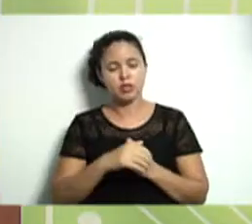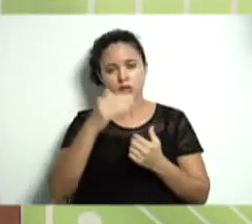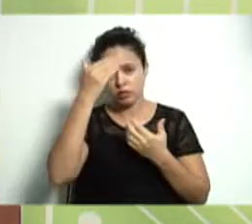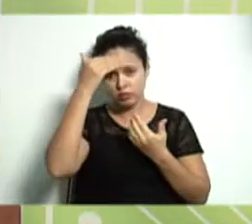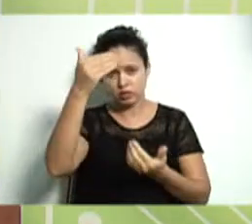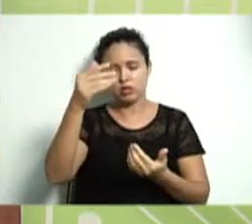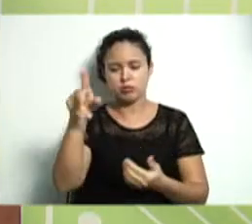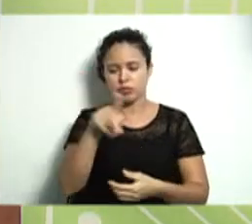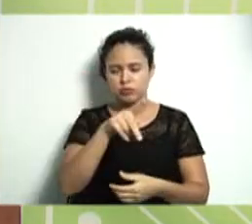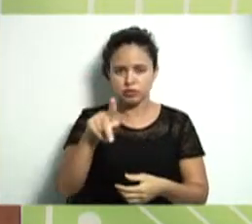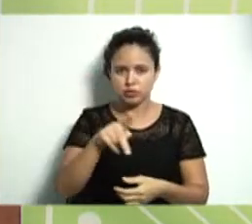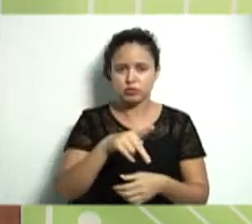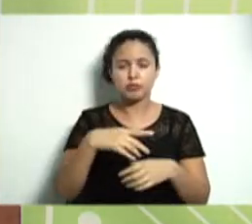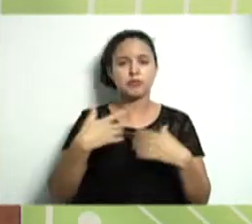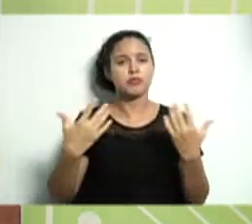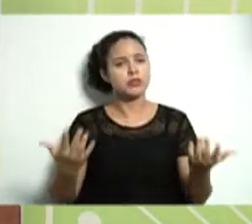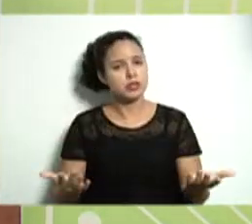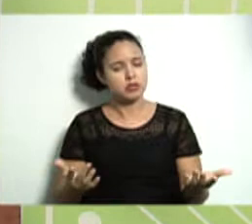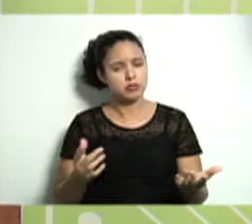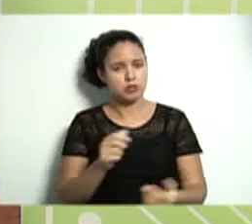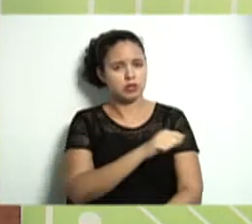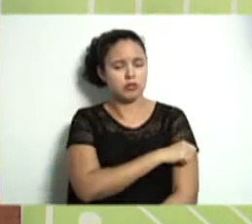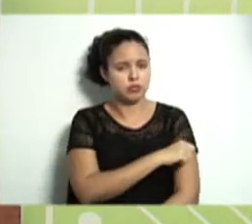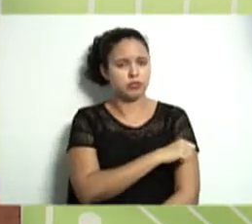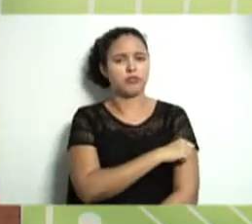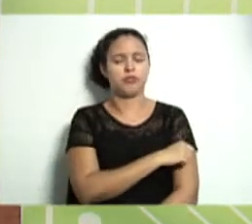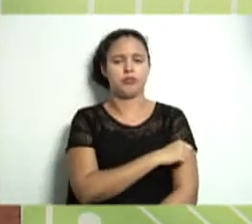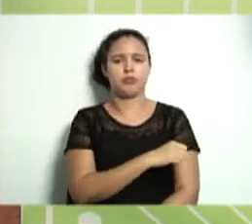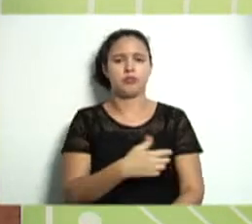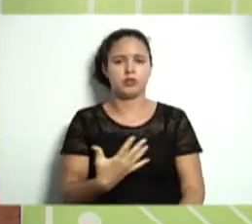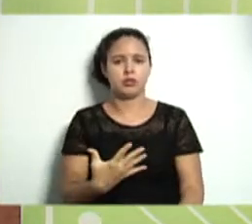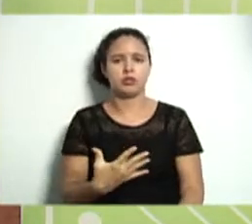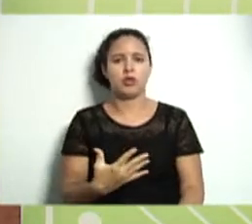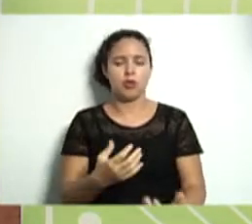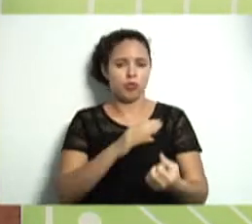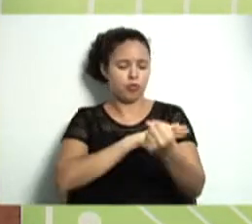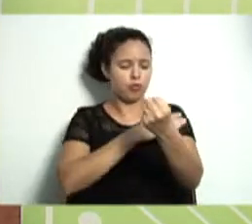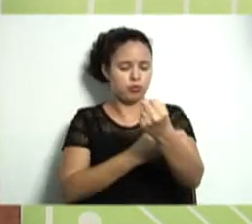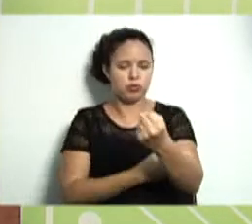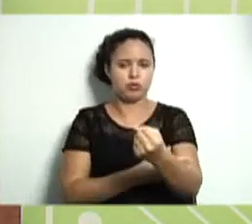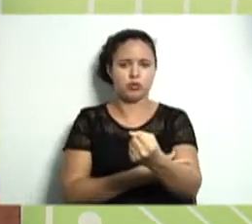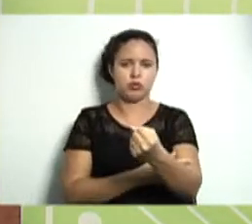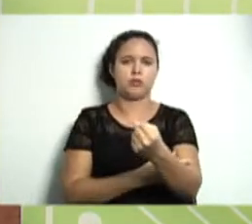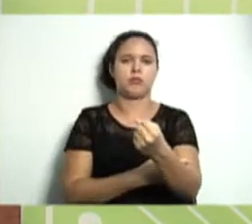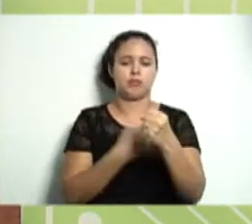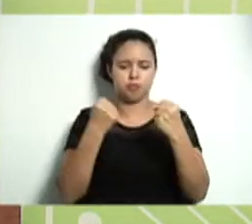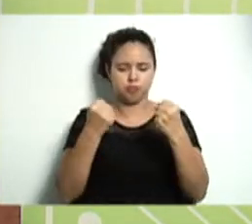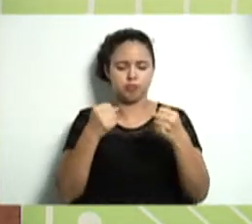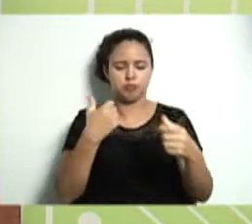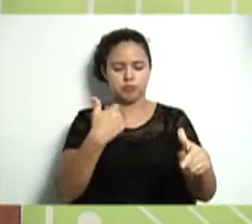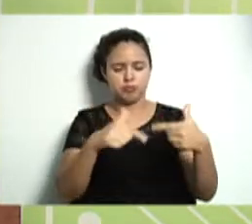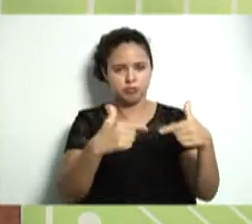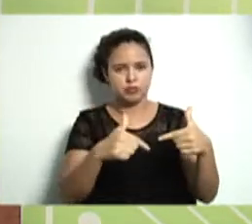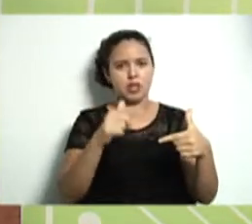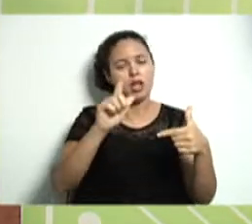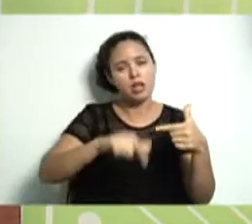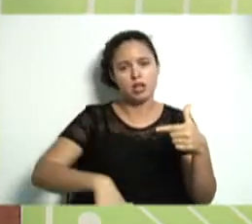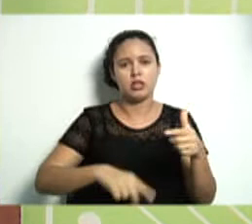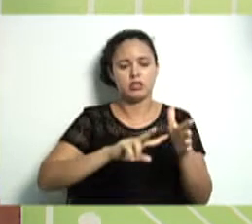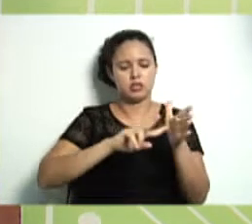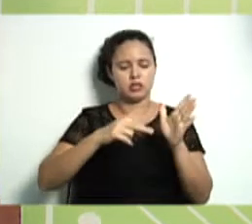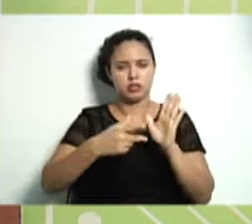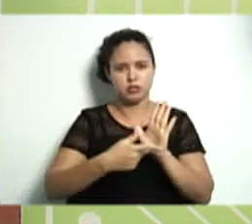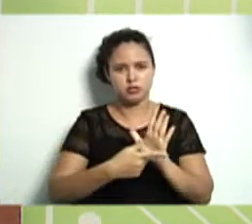professor Eliene. Então, gente, as forças produtivas, elas são referentes à capacidade